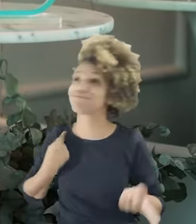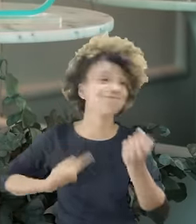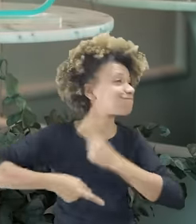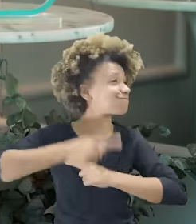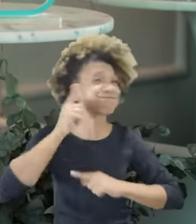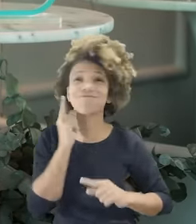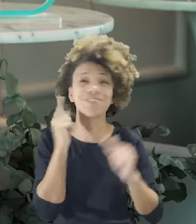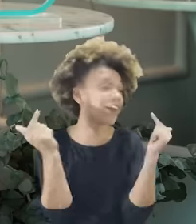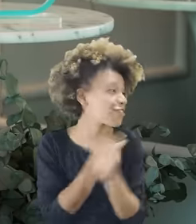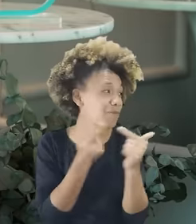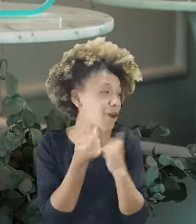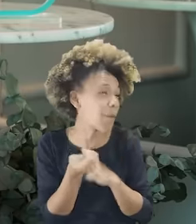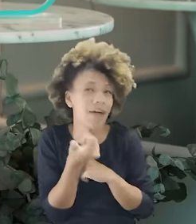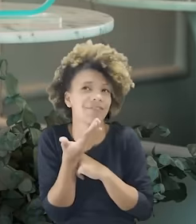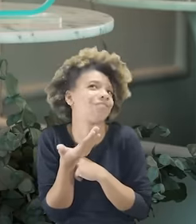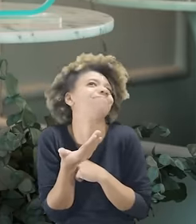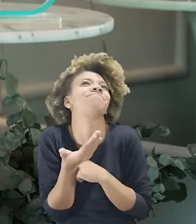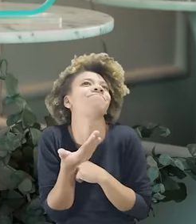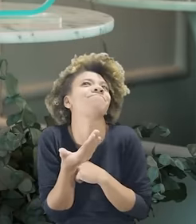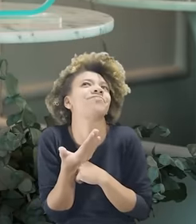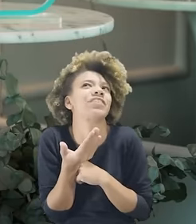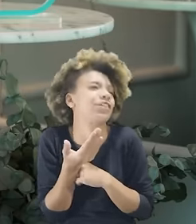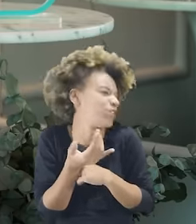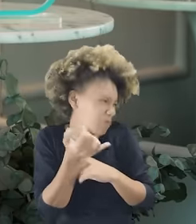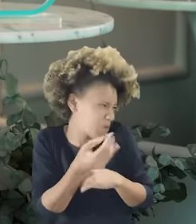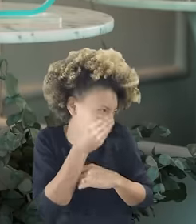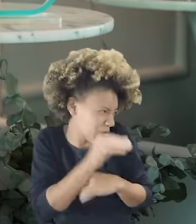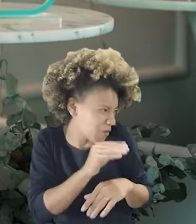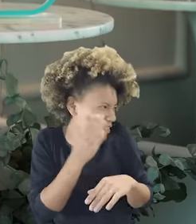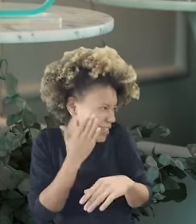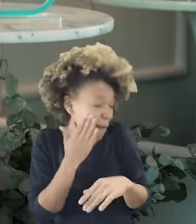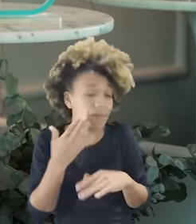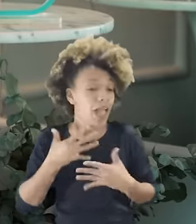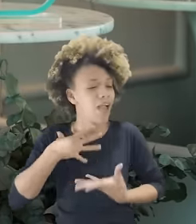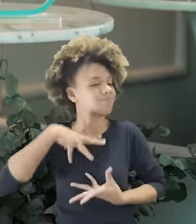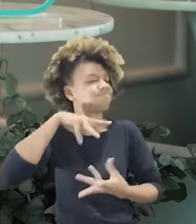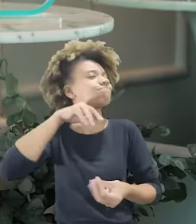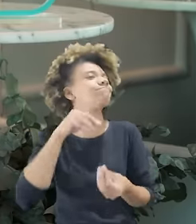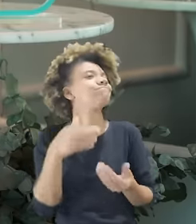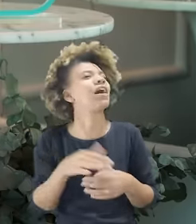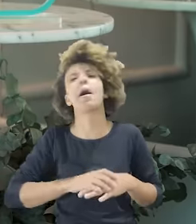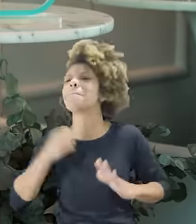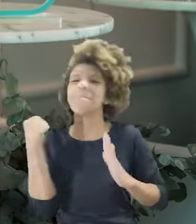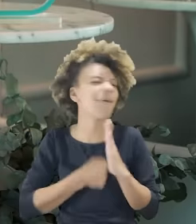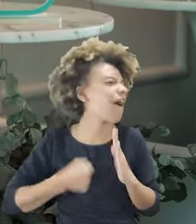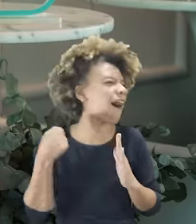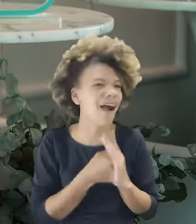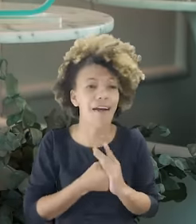tata é underground a Tatá ela tem humor quase que escroto A Essência dela é